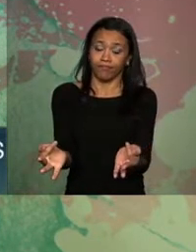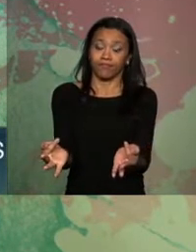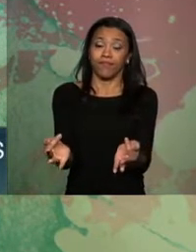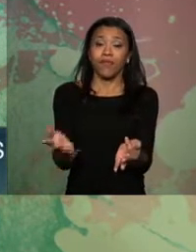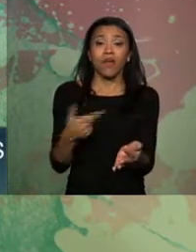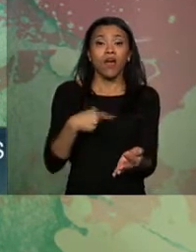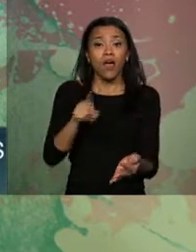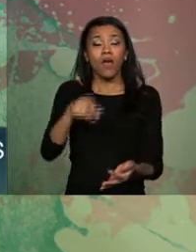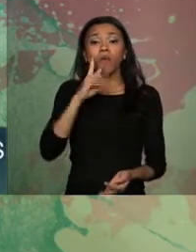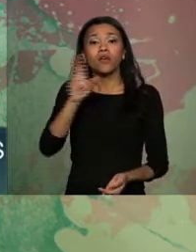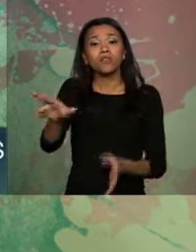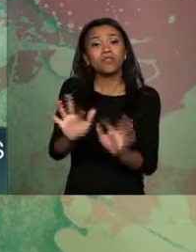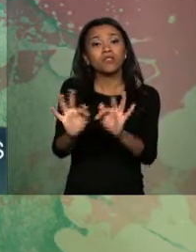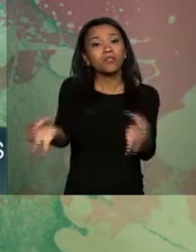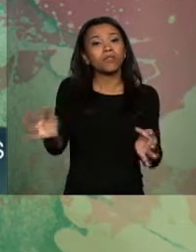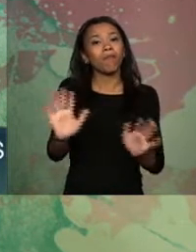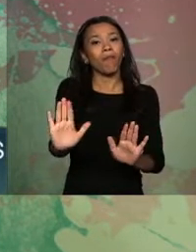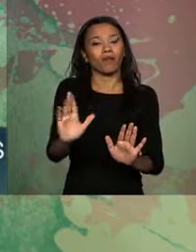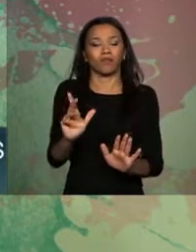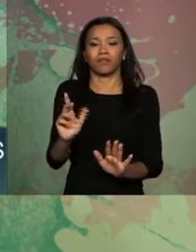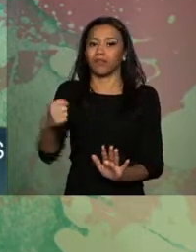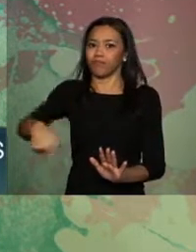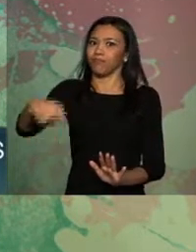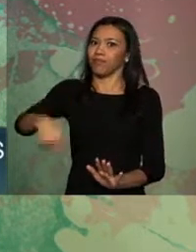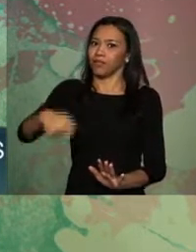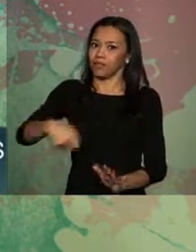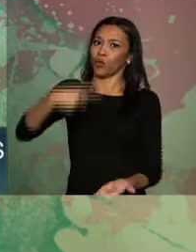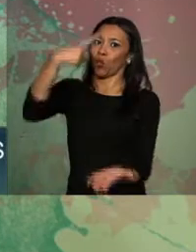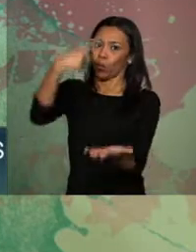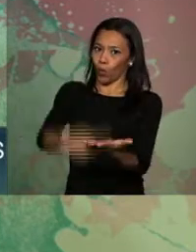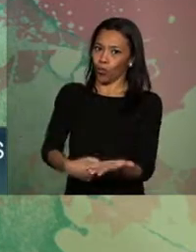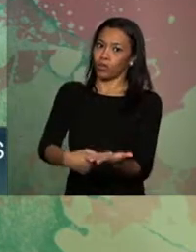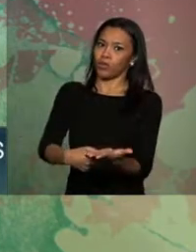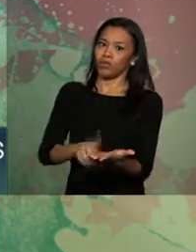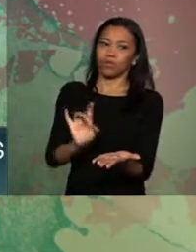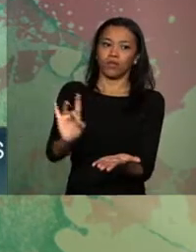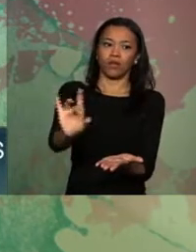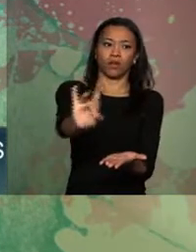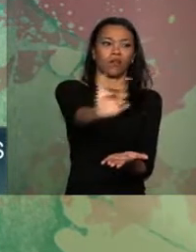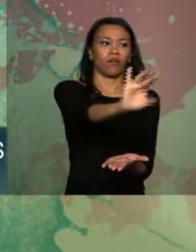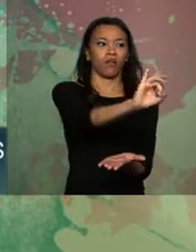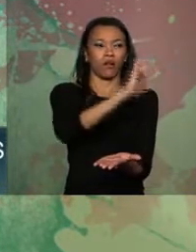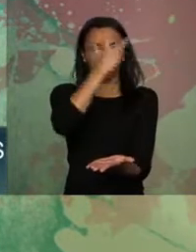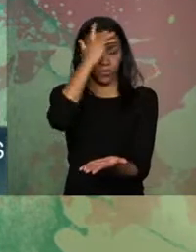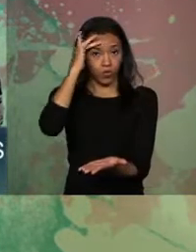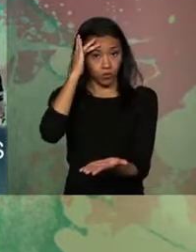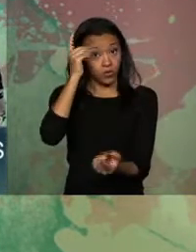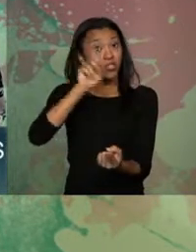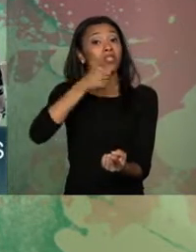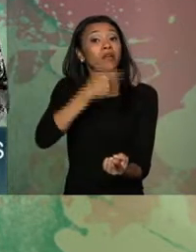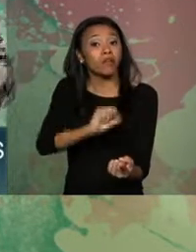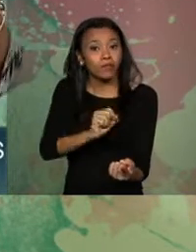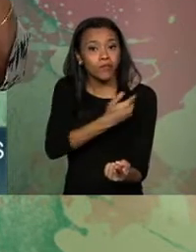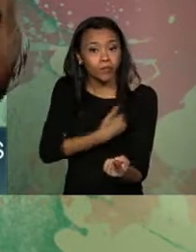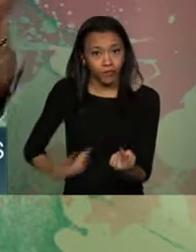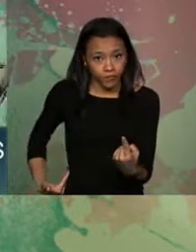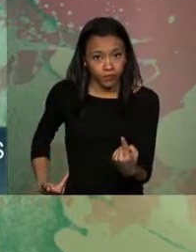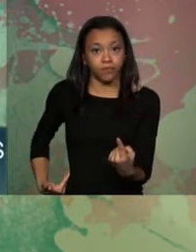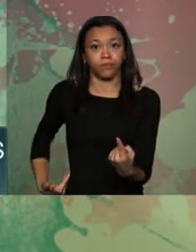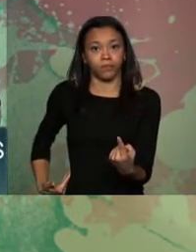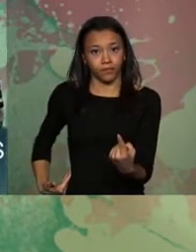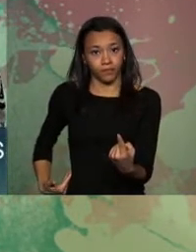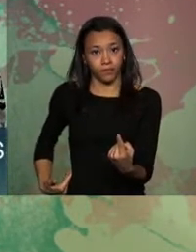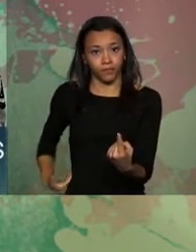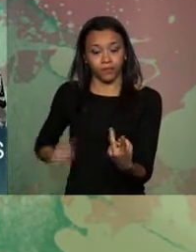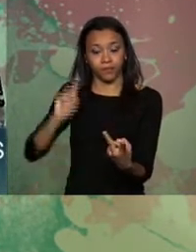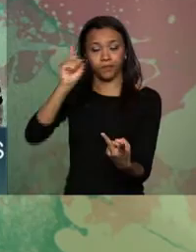resposta simples que exige o compromisso de todos aqui presentes, do governo,